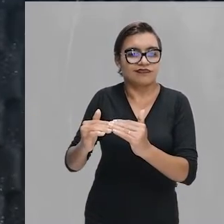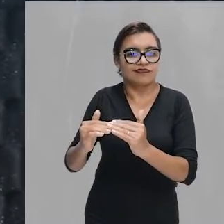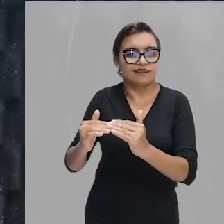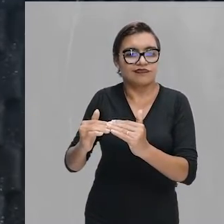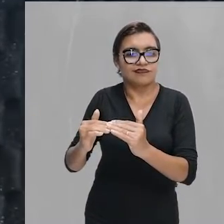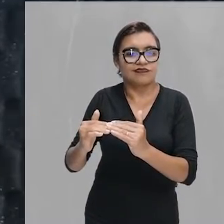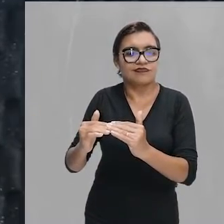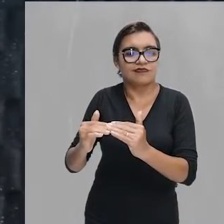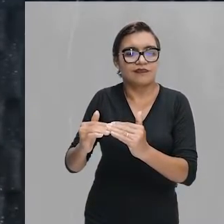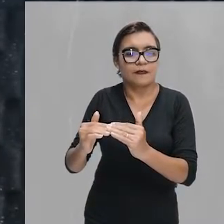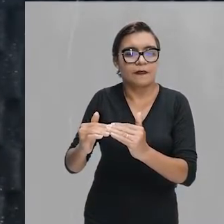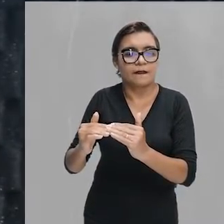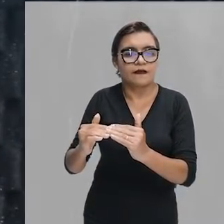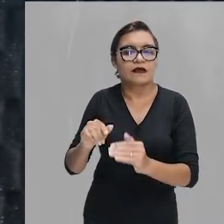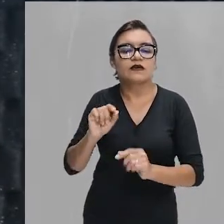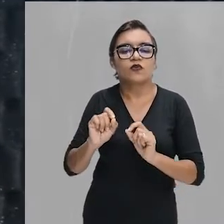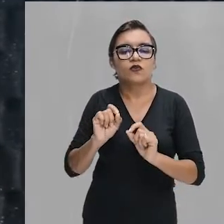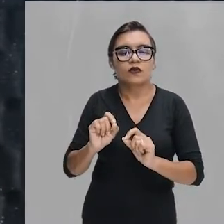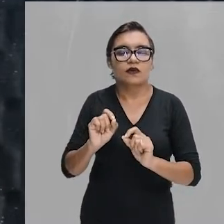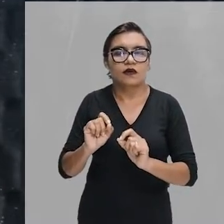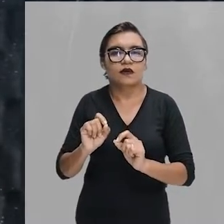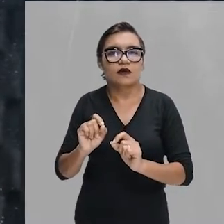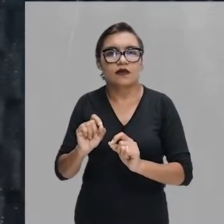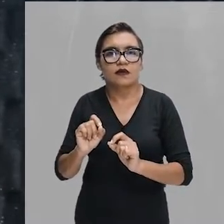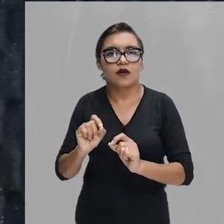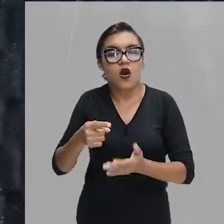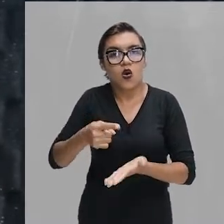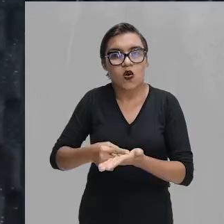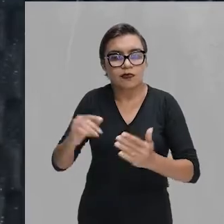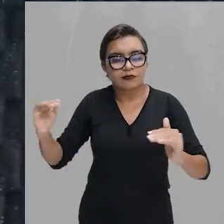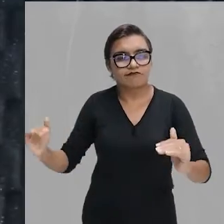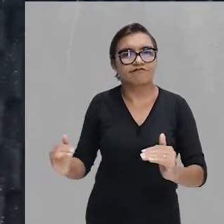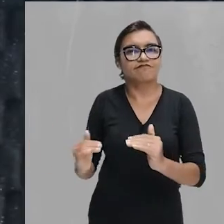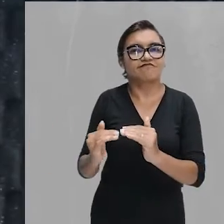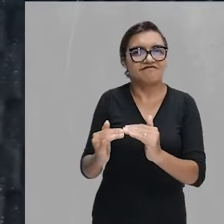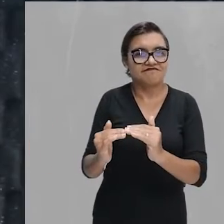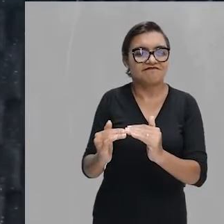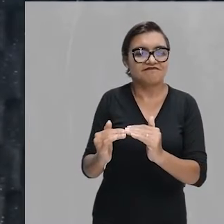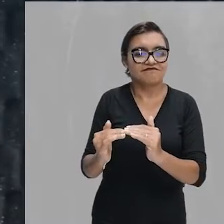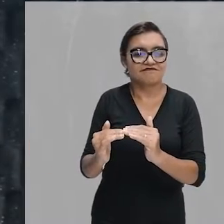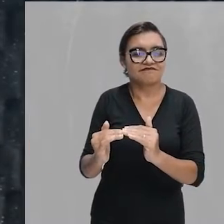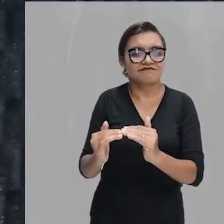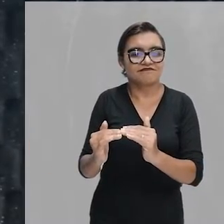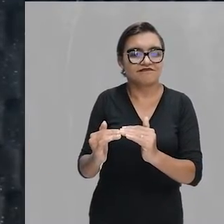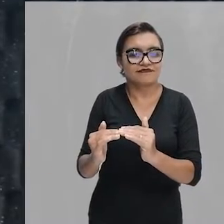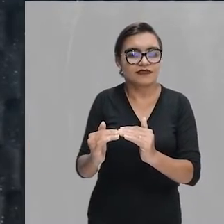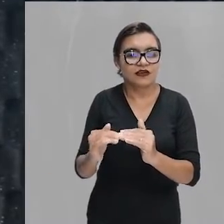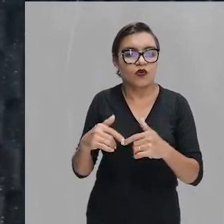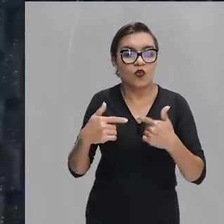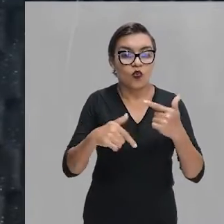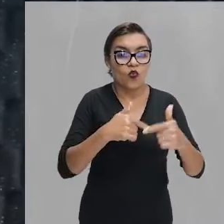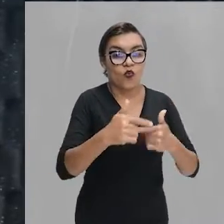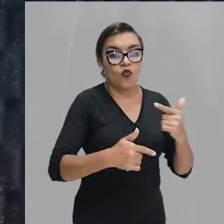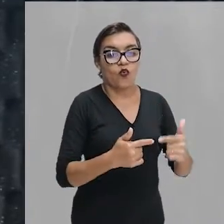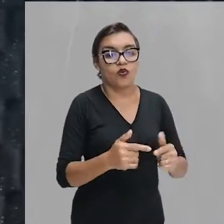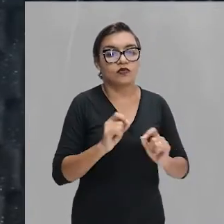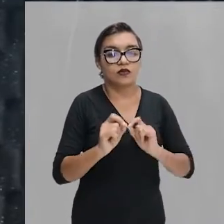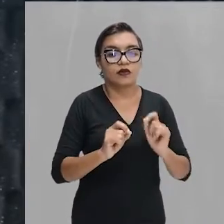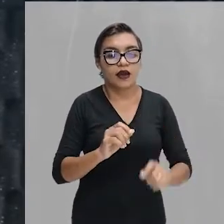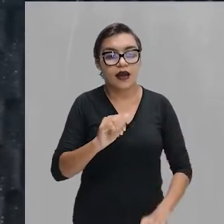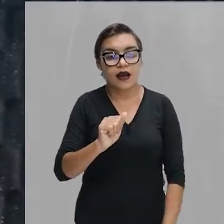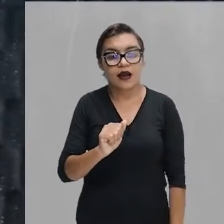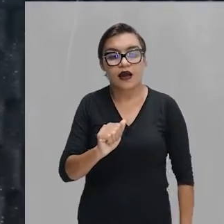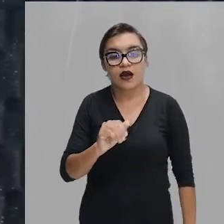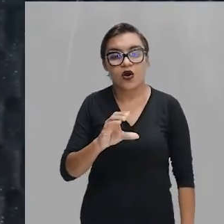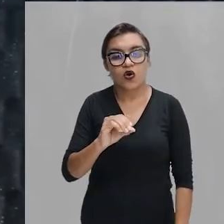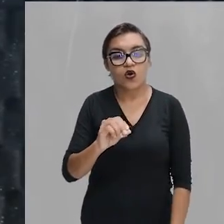diferença? Acordar é eu fechar um acordo, tá? Acordar-se é relembrar, tá